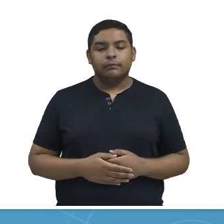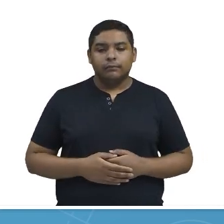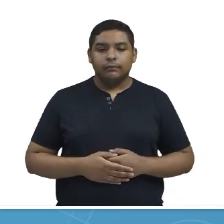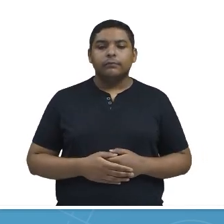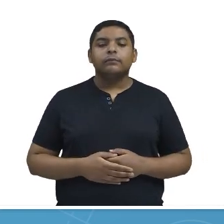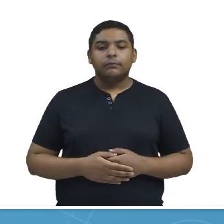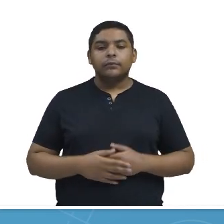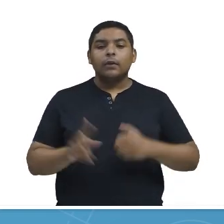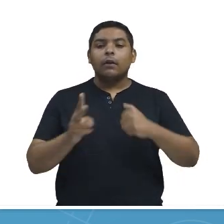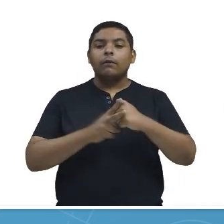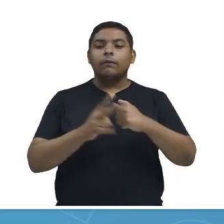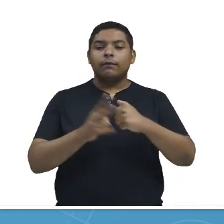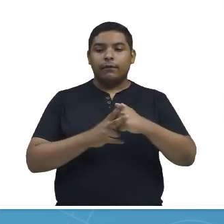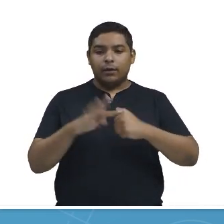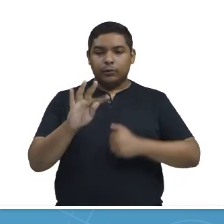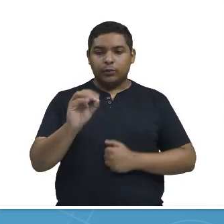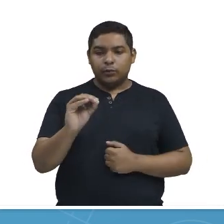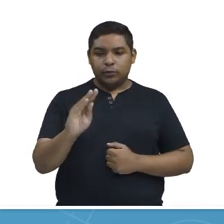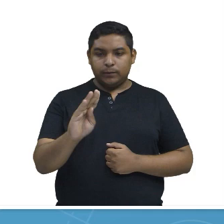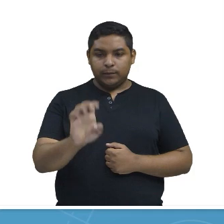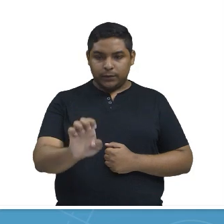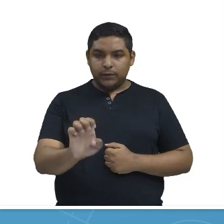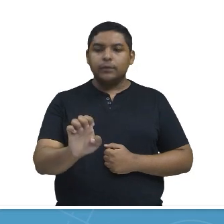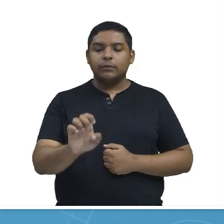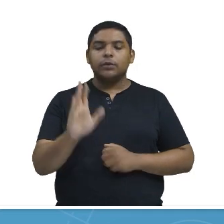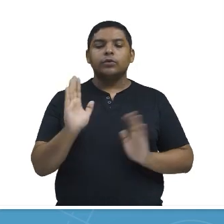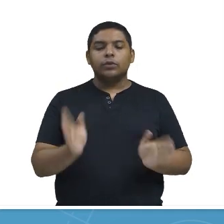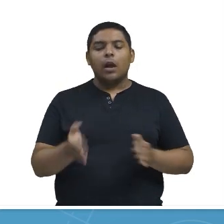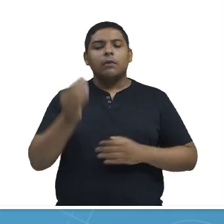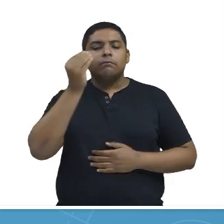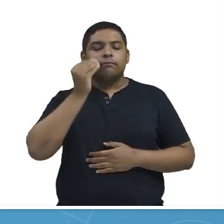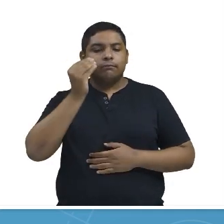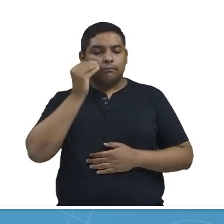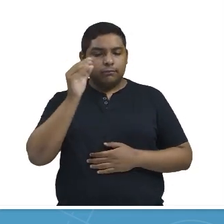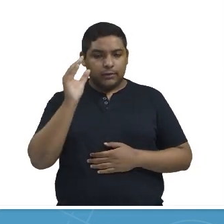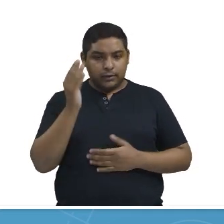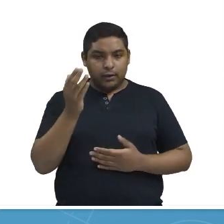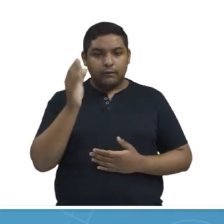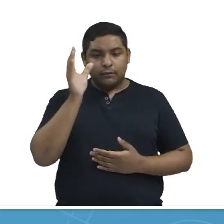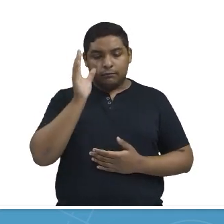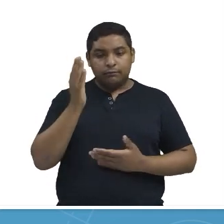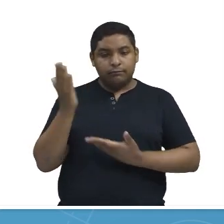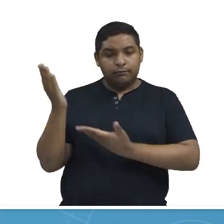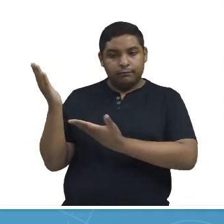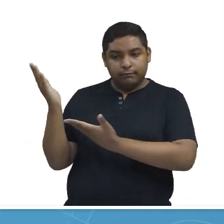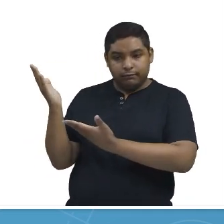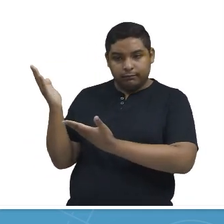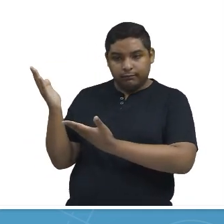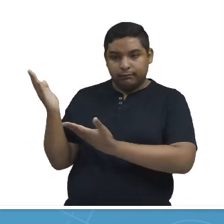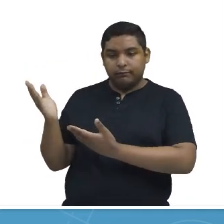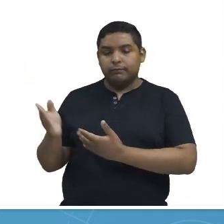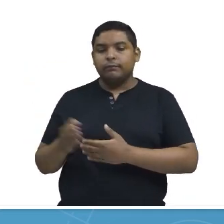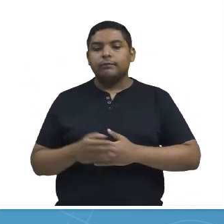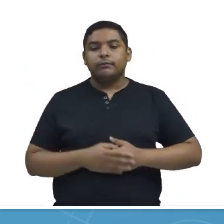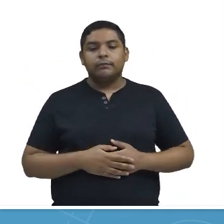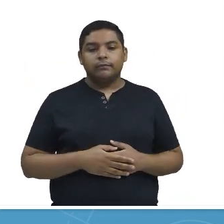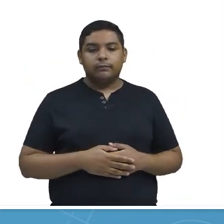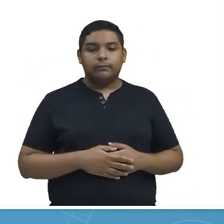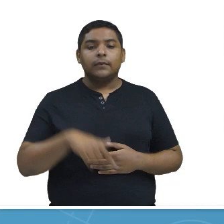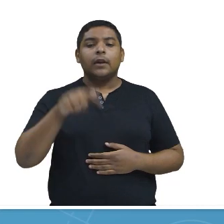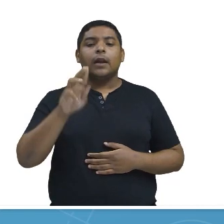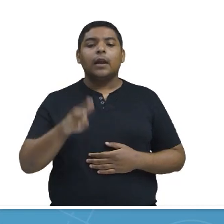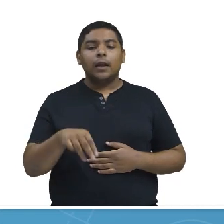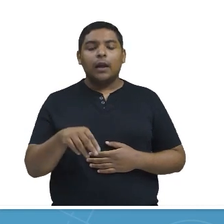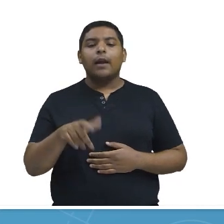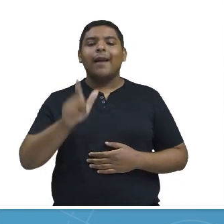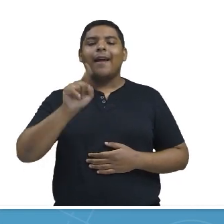verbo to be, como vocês observam aí, ó. Whose are, de quem são, de quem são, a quem